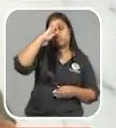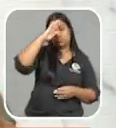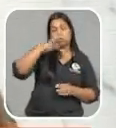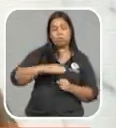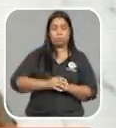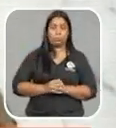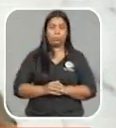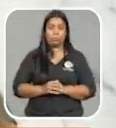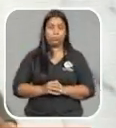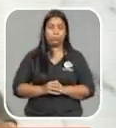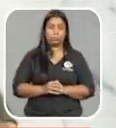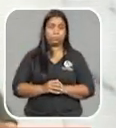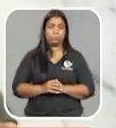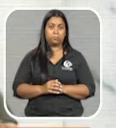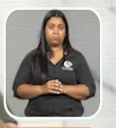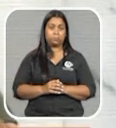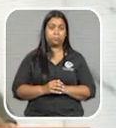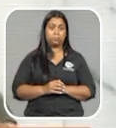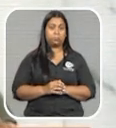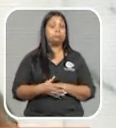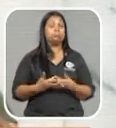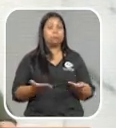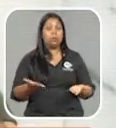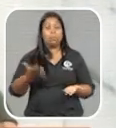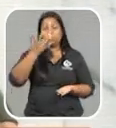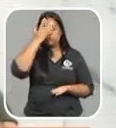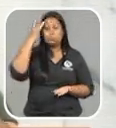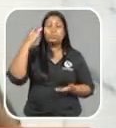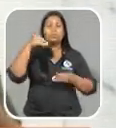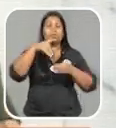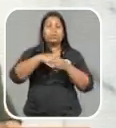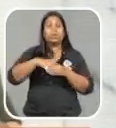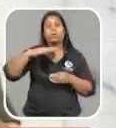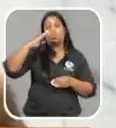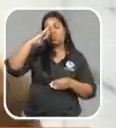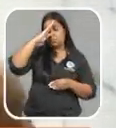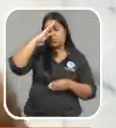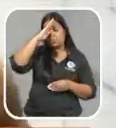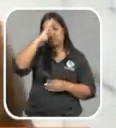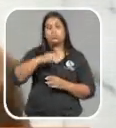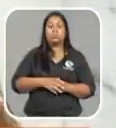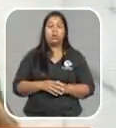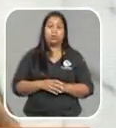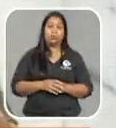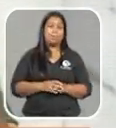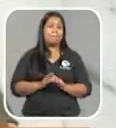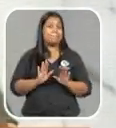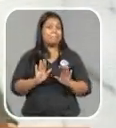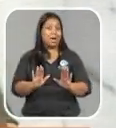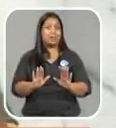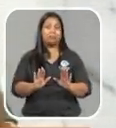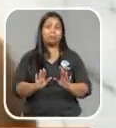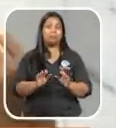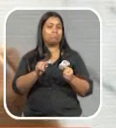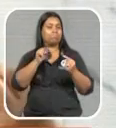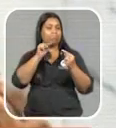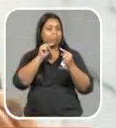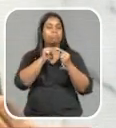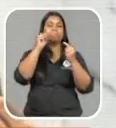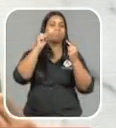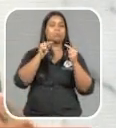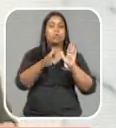Para aqueles que votaram no Bolsonaro, mas não se identificam com uma proposta reacionária, até